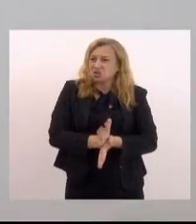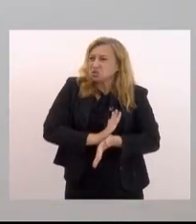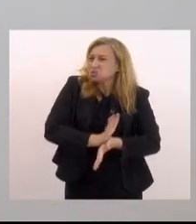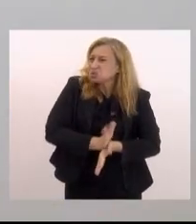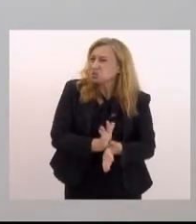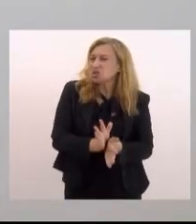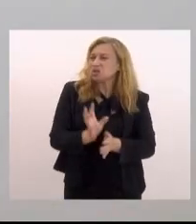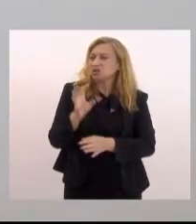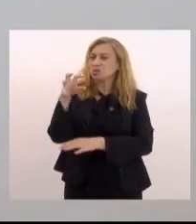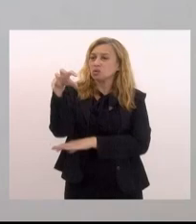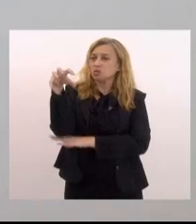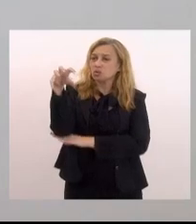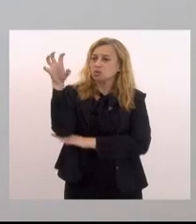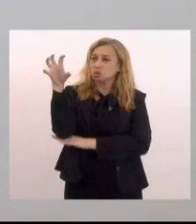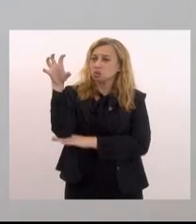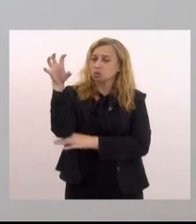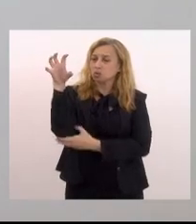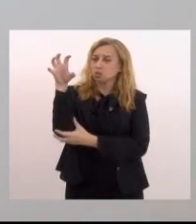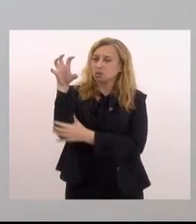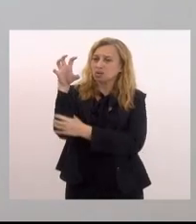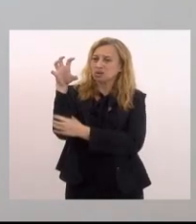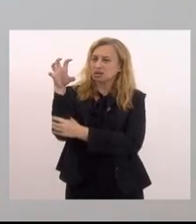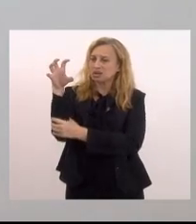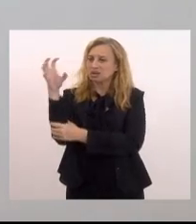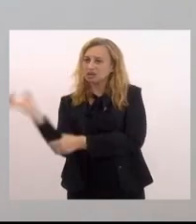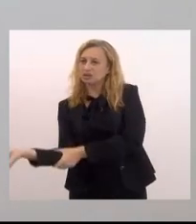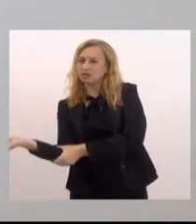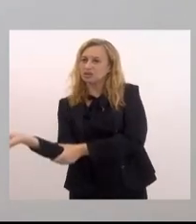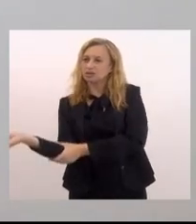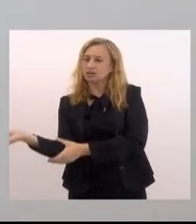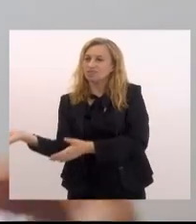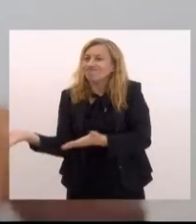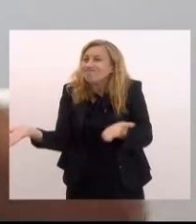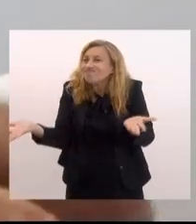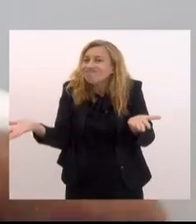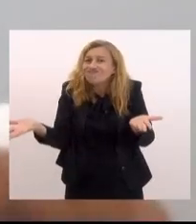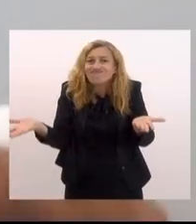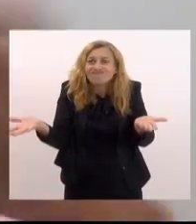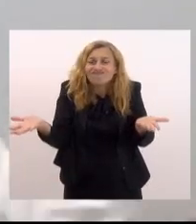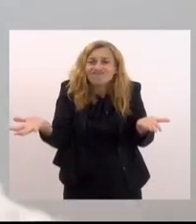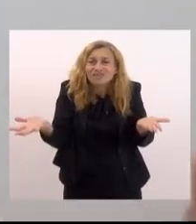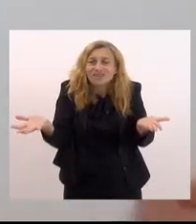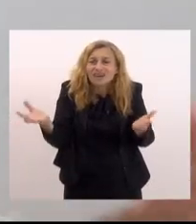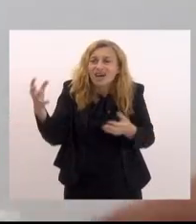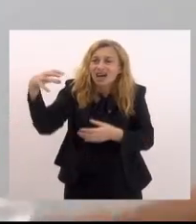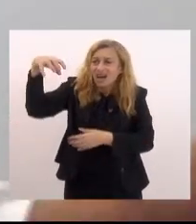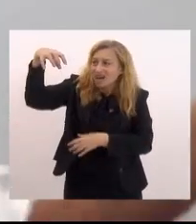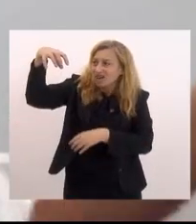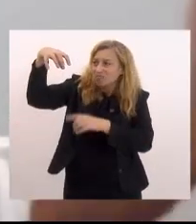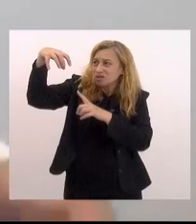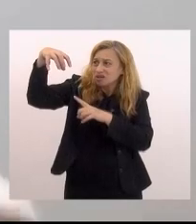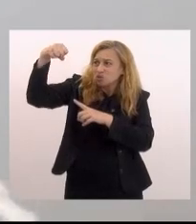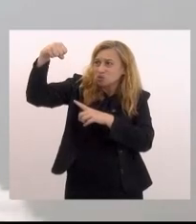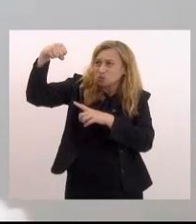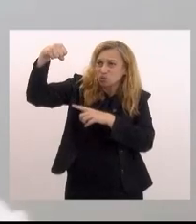postes arrancados, derrubados, entendeu? As lâmpadas